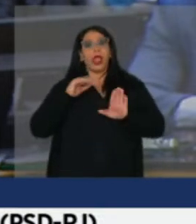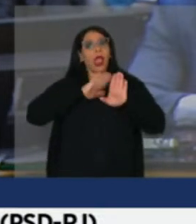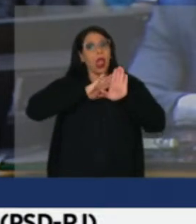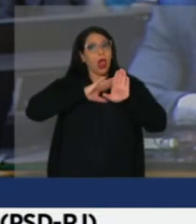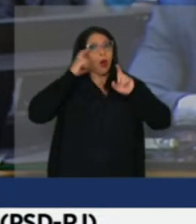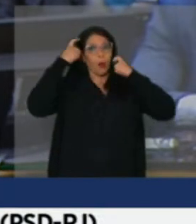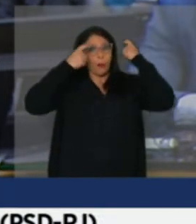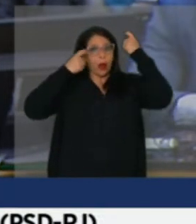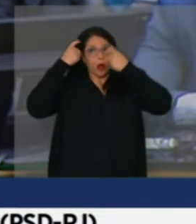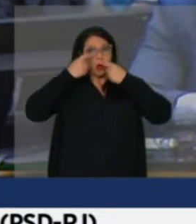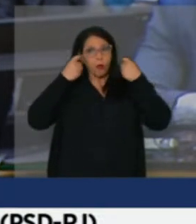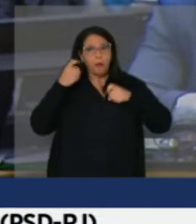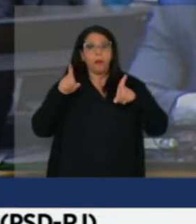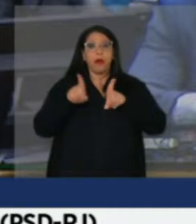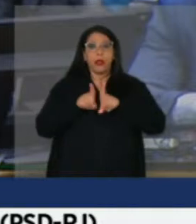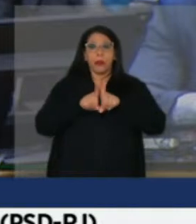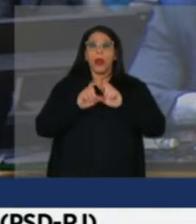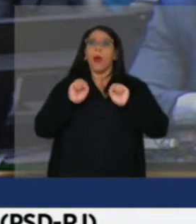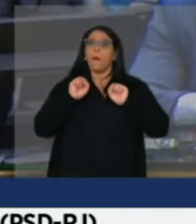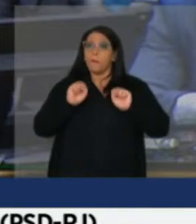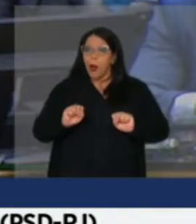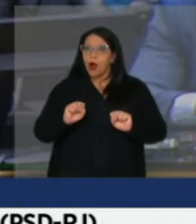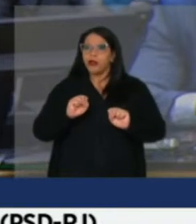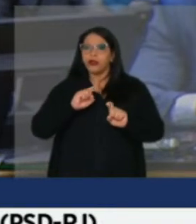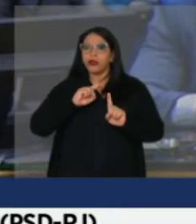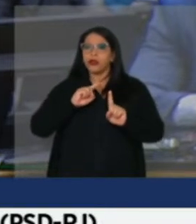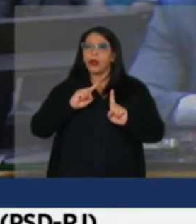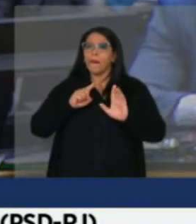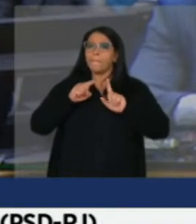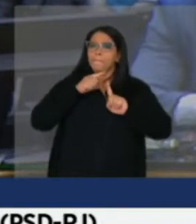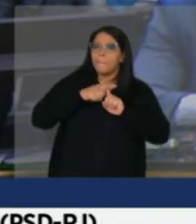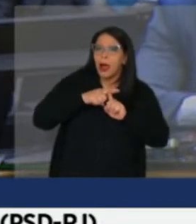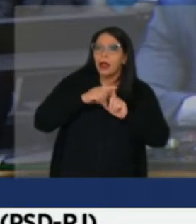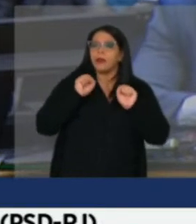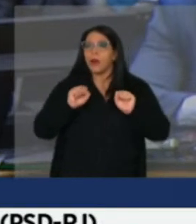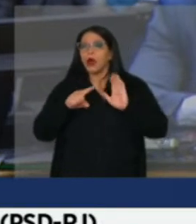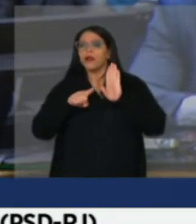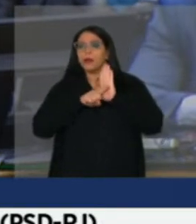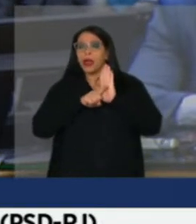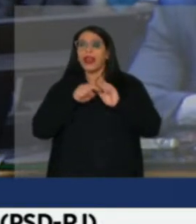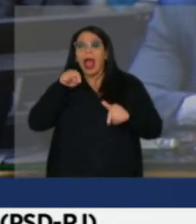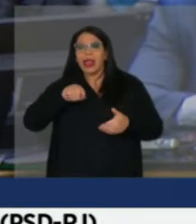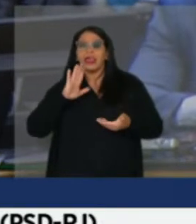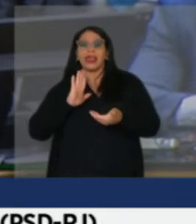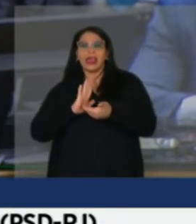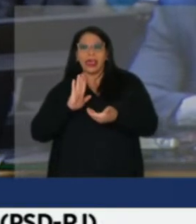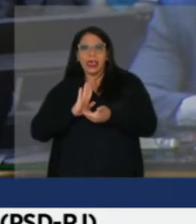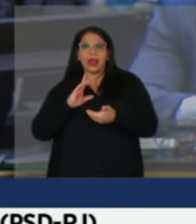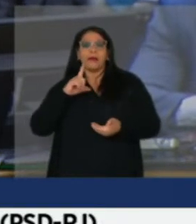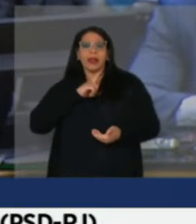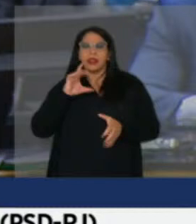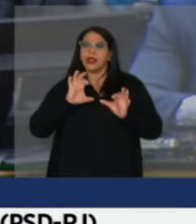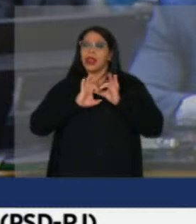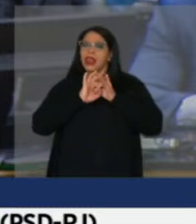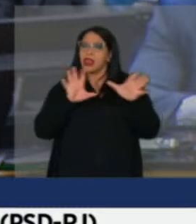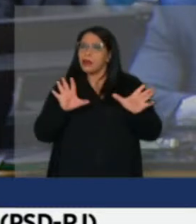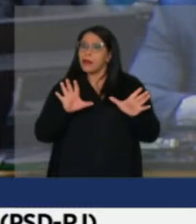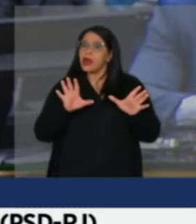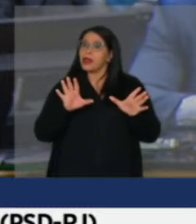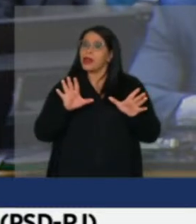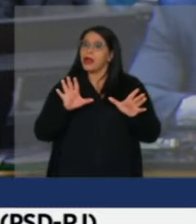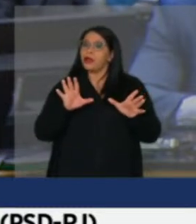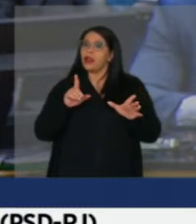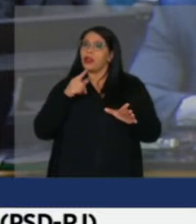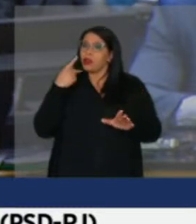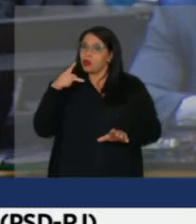na tese de quem pode mais, pode menos, essa casa tem a liberdade de talvez arbitrar, não por mérito de